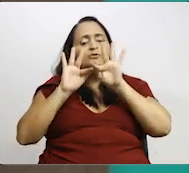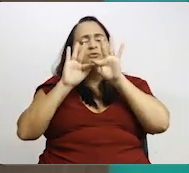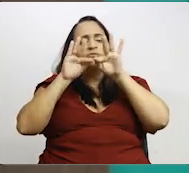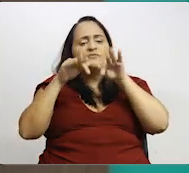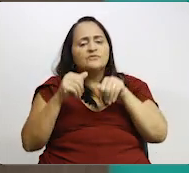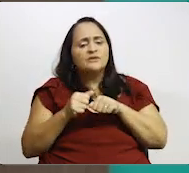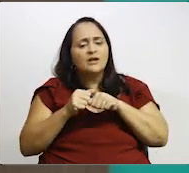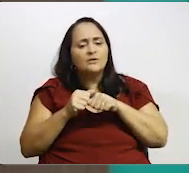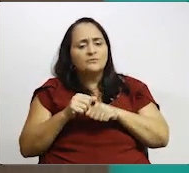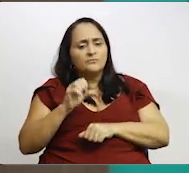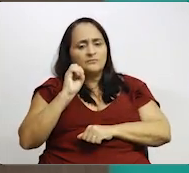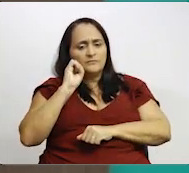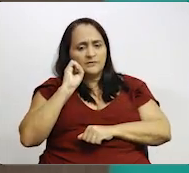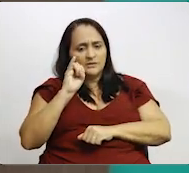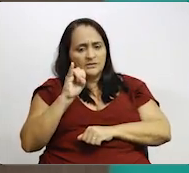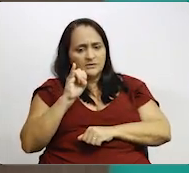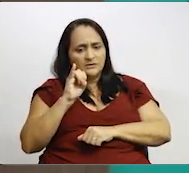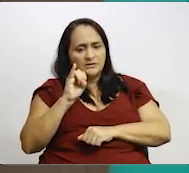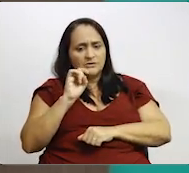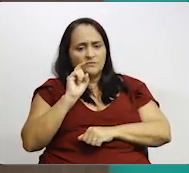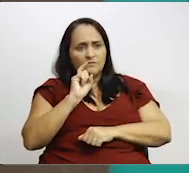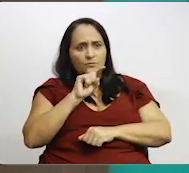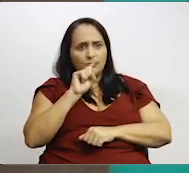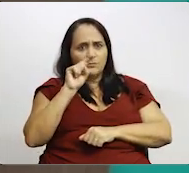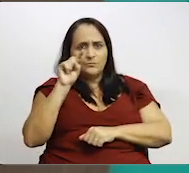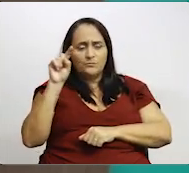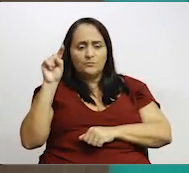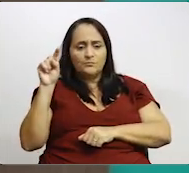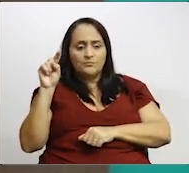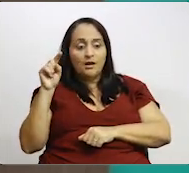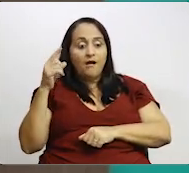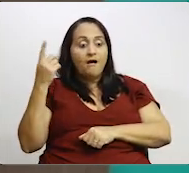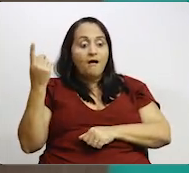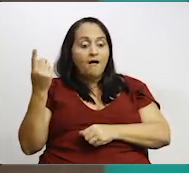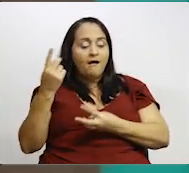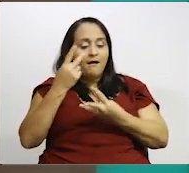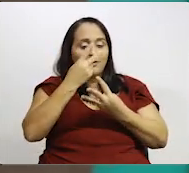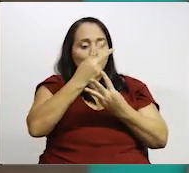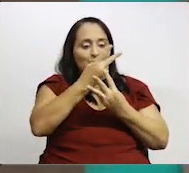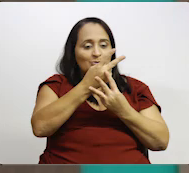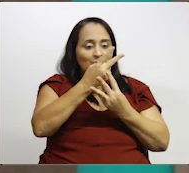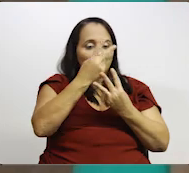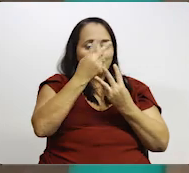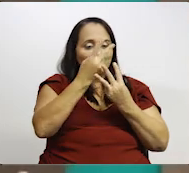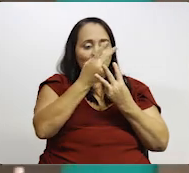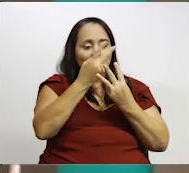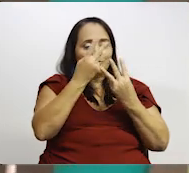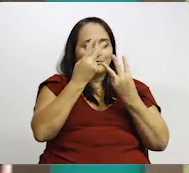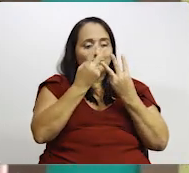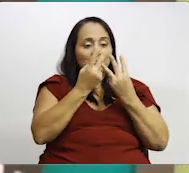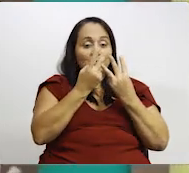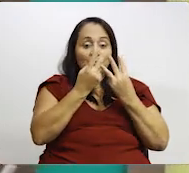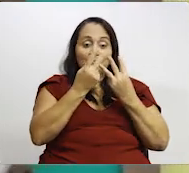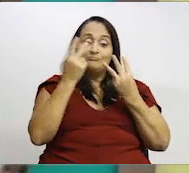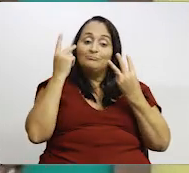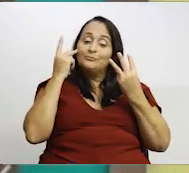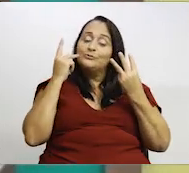irmã. Então, ao final, se eu for contar, cada um ficou com